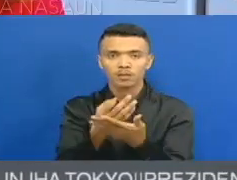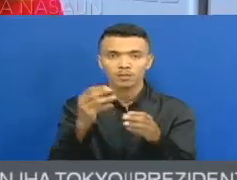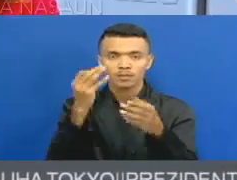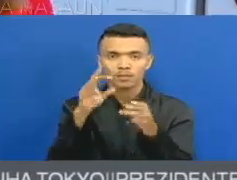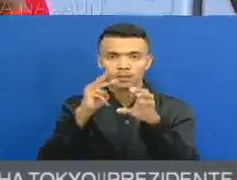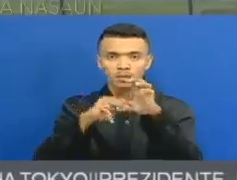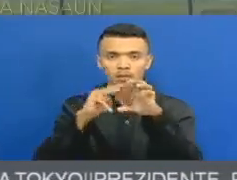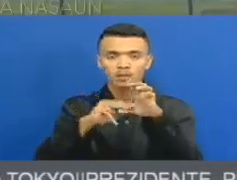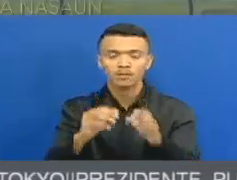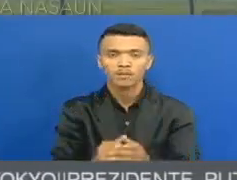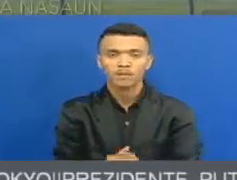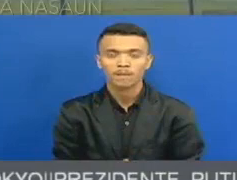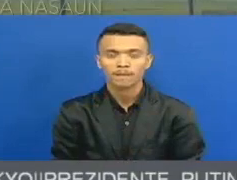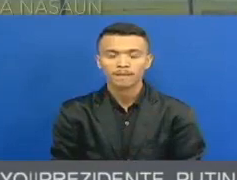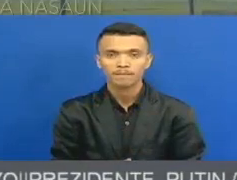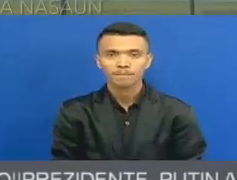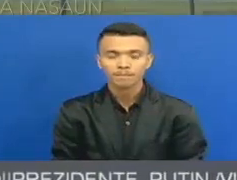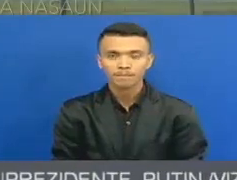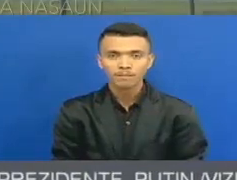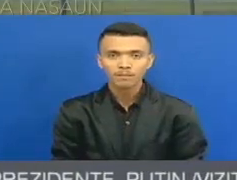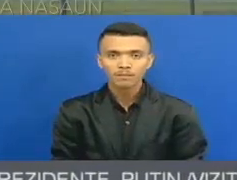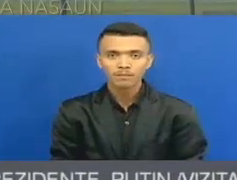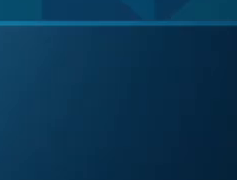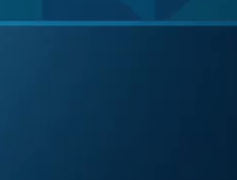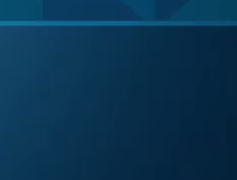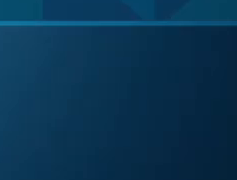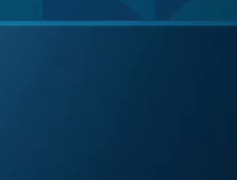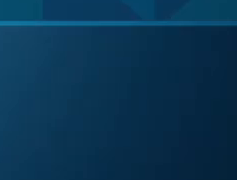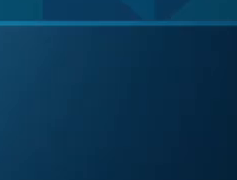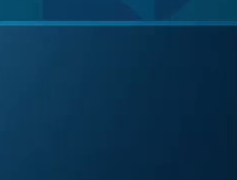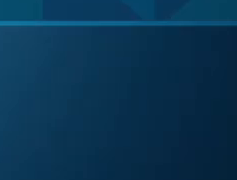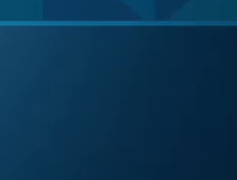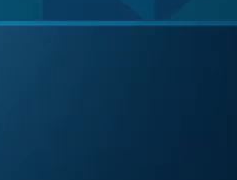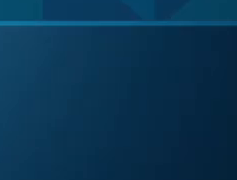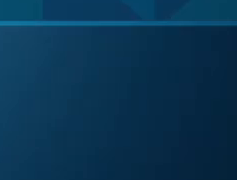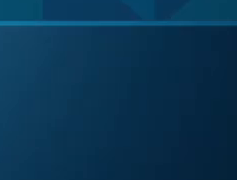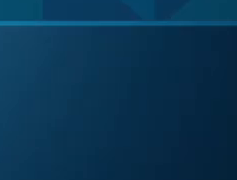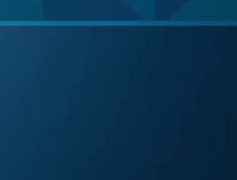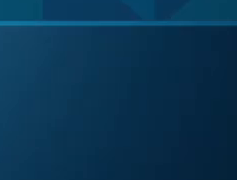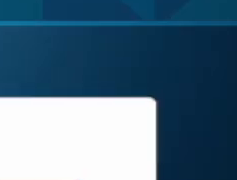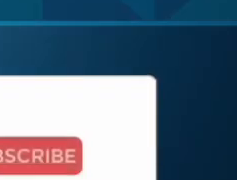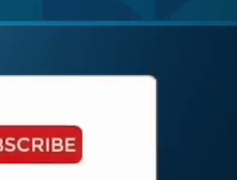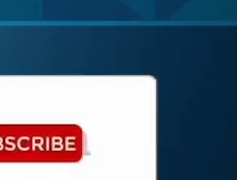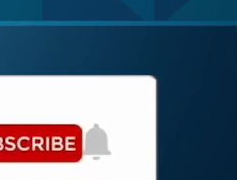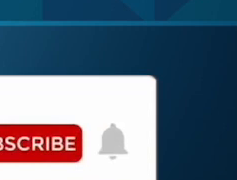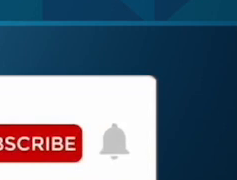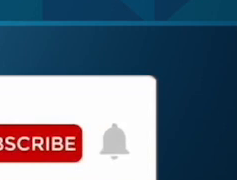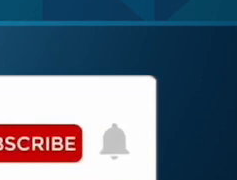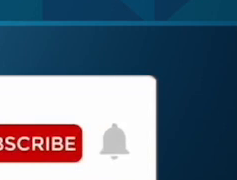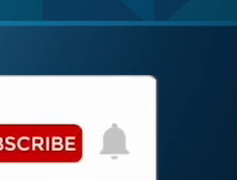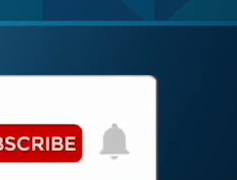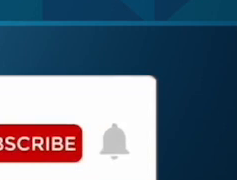Manuel Guzmão, Domingos de Deus, RTTL. Atu retang informação factuais no